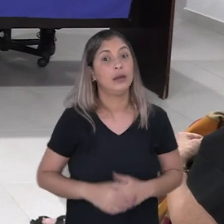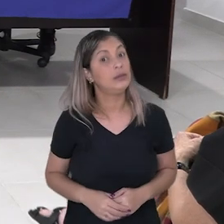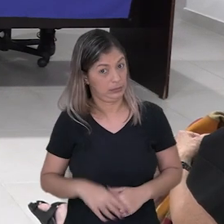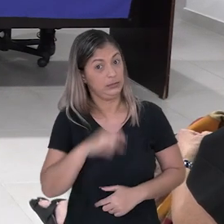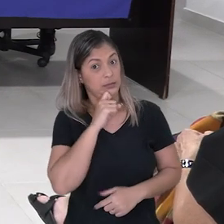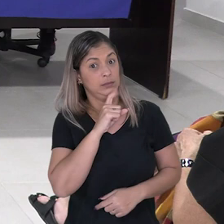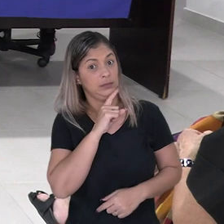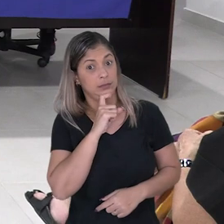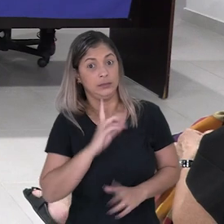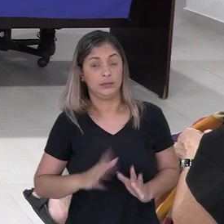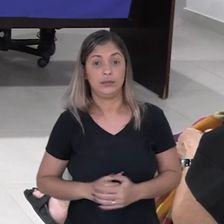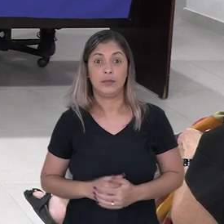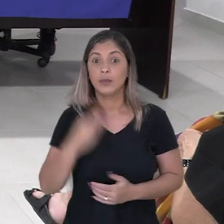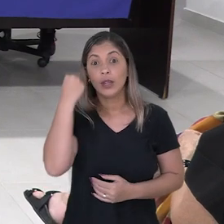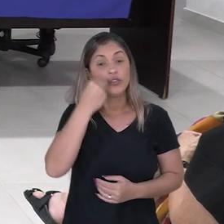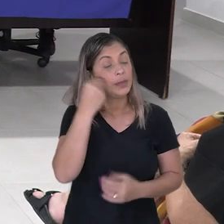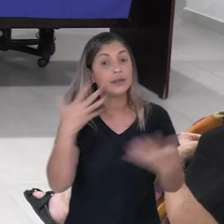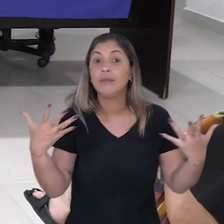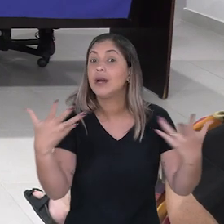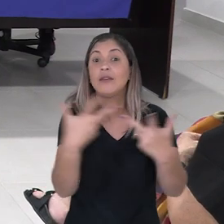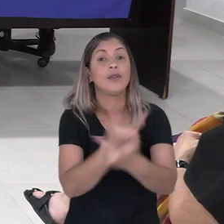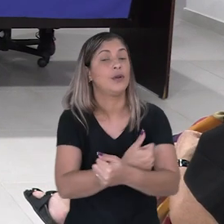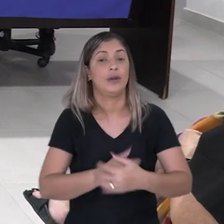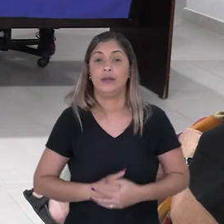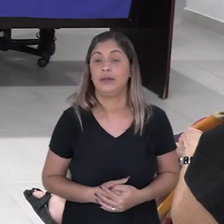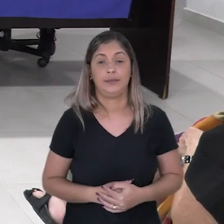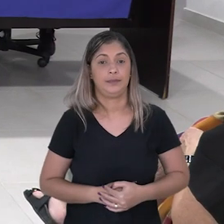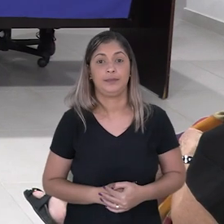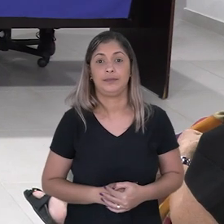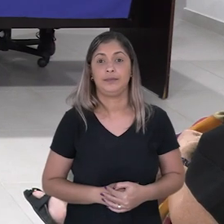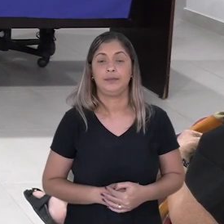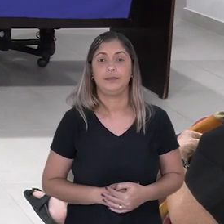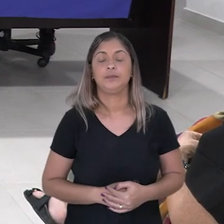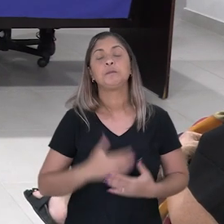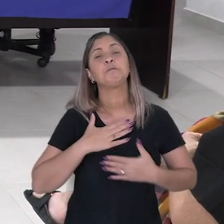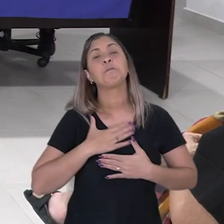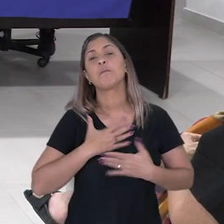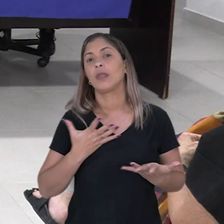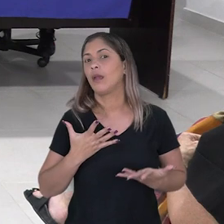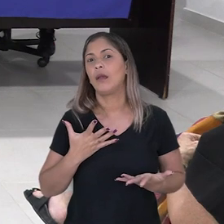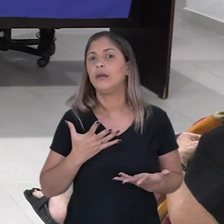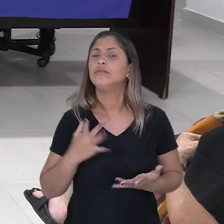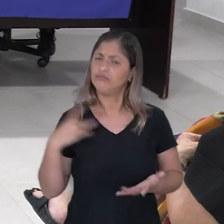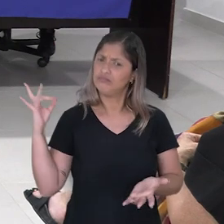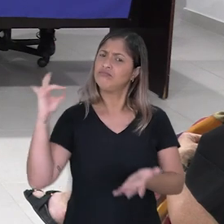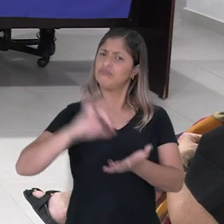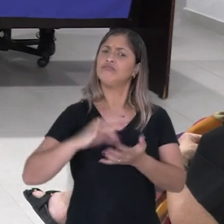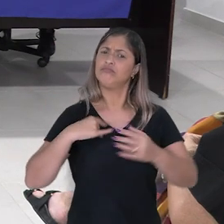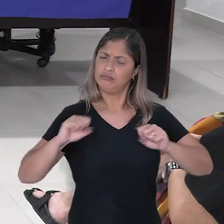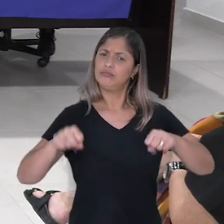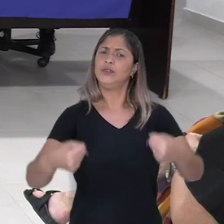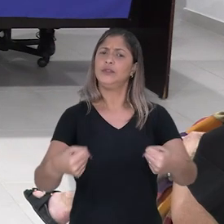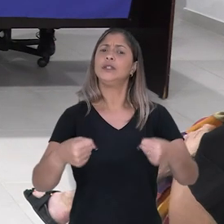juro, fiz isso, foi uma experiência maravilhosa. E, assim, eu sou, sim, uma fortíssima